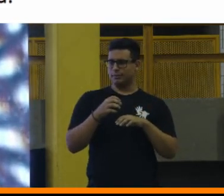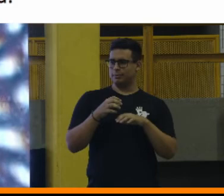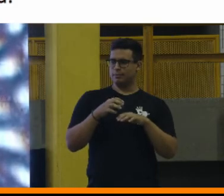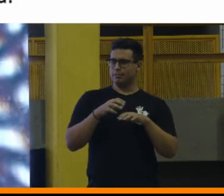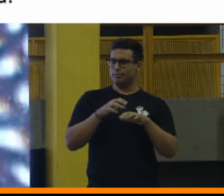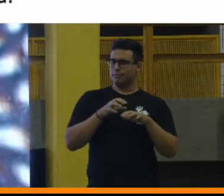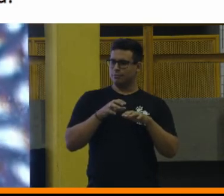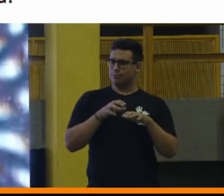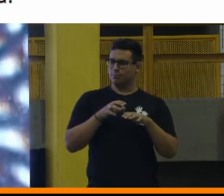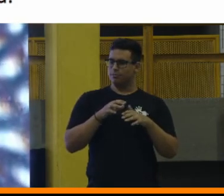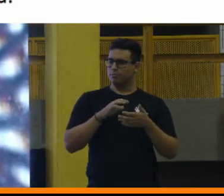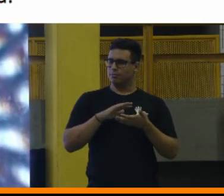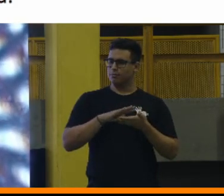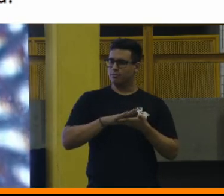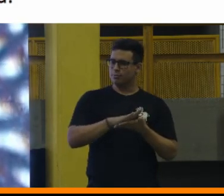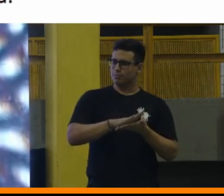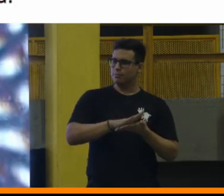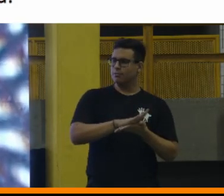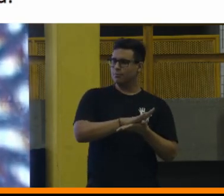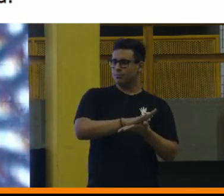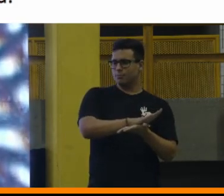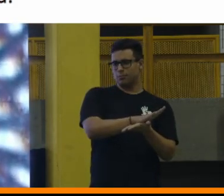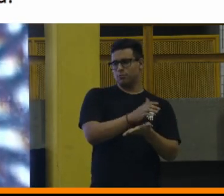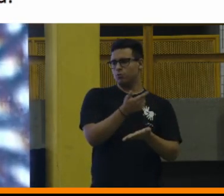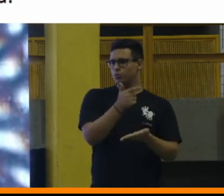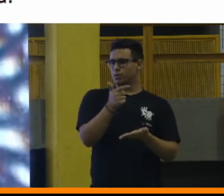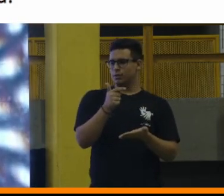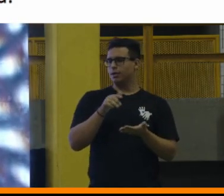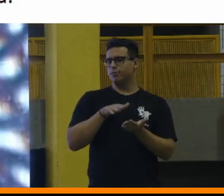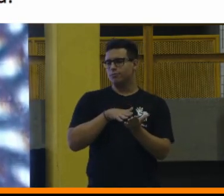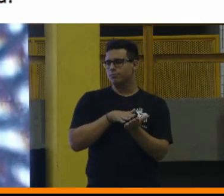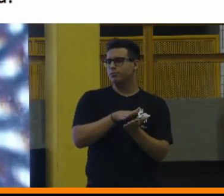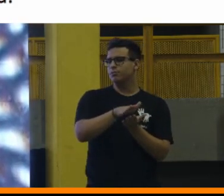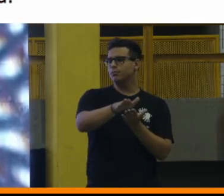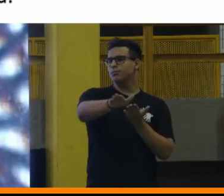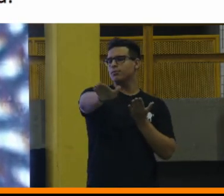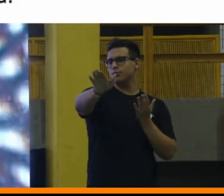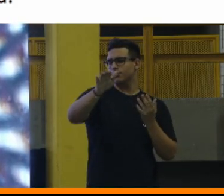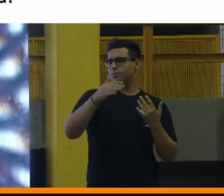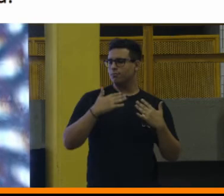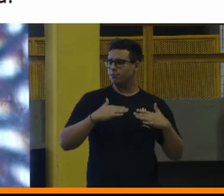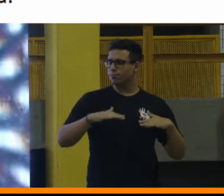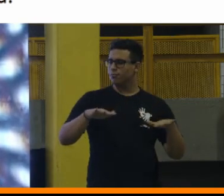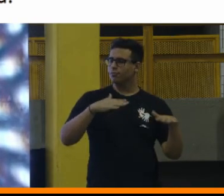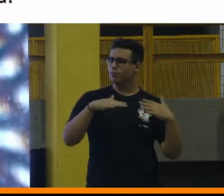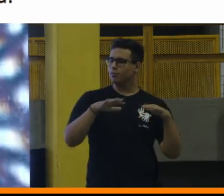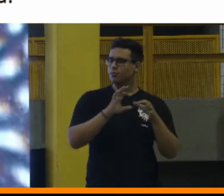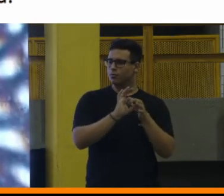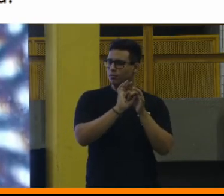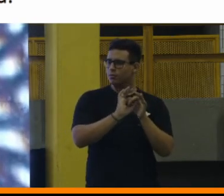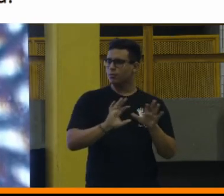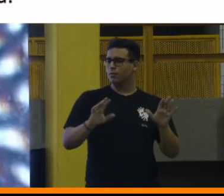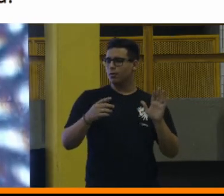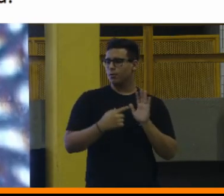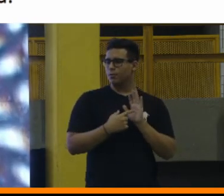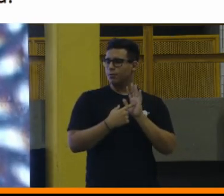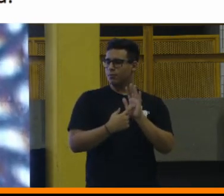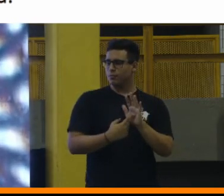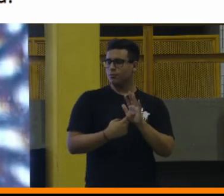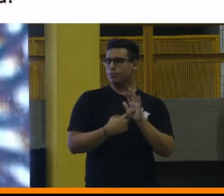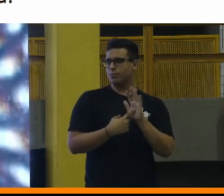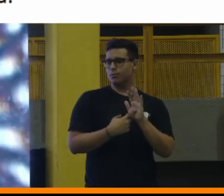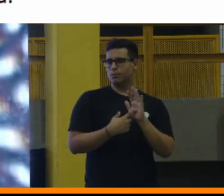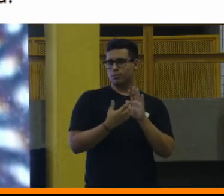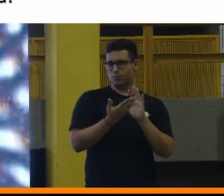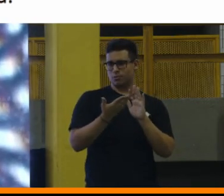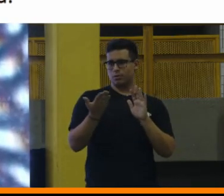a possibilidade de se alterarem ângulos de inclinação conforme mostra a figura que vocês têm aí no material, já já eu coloco